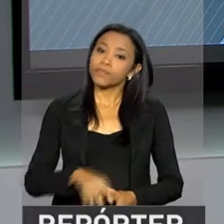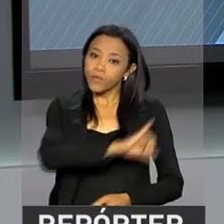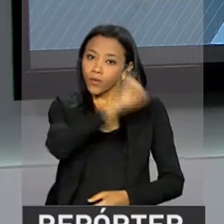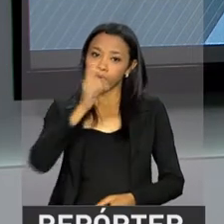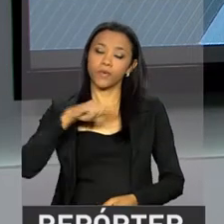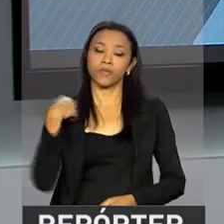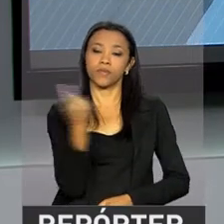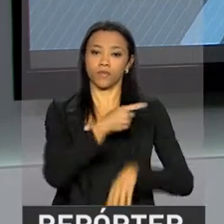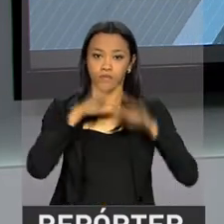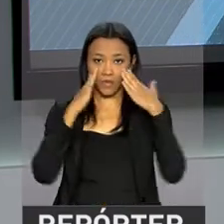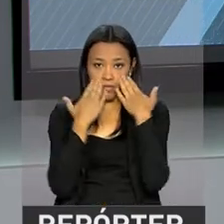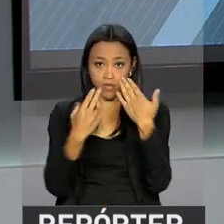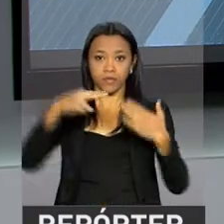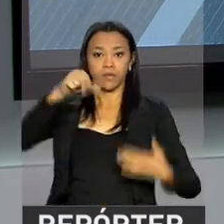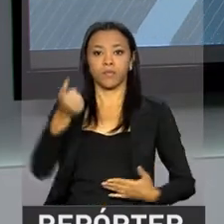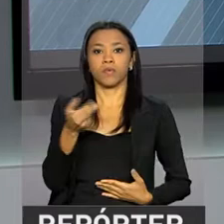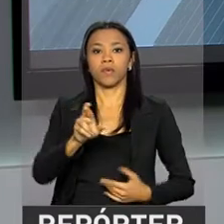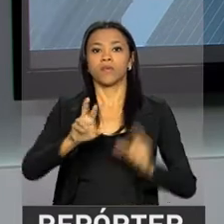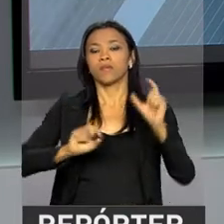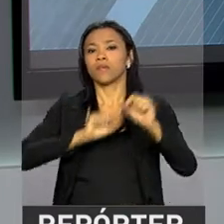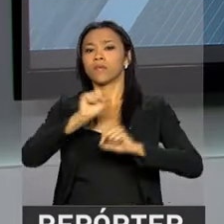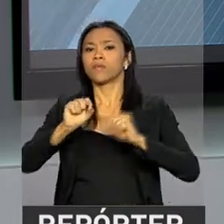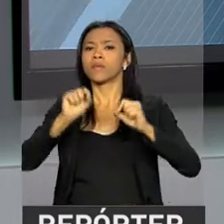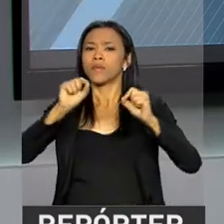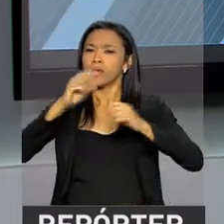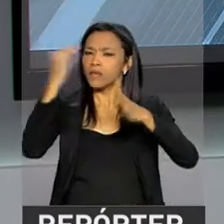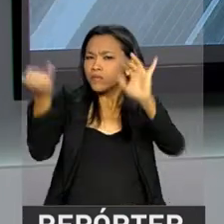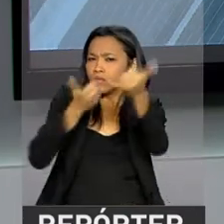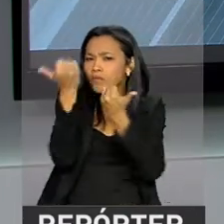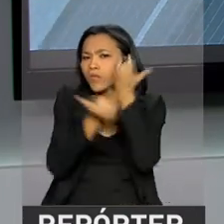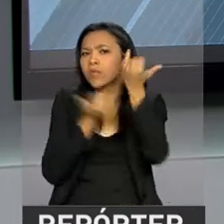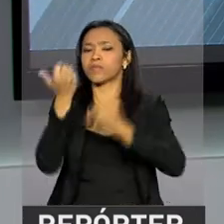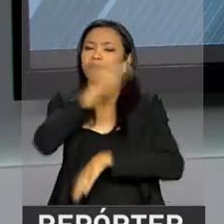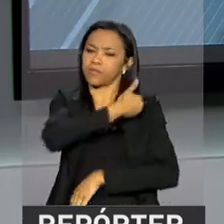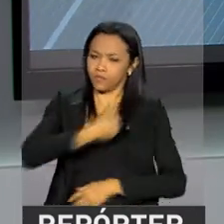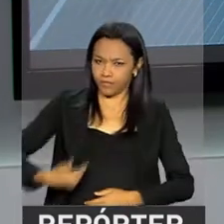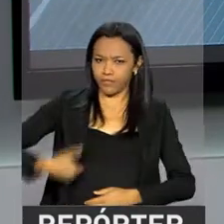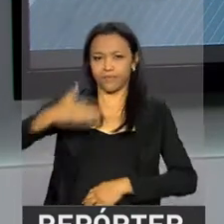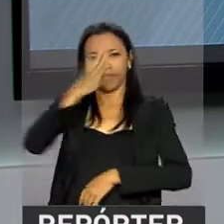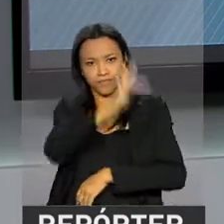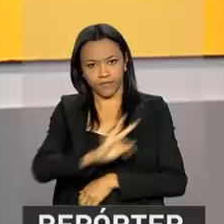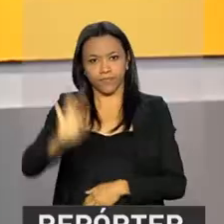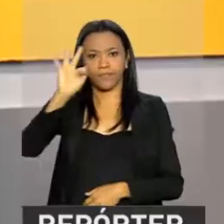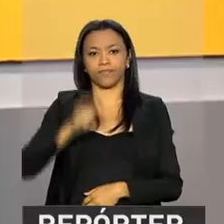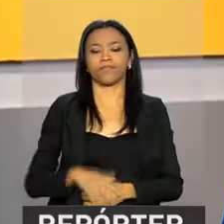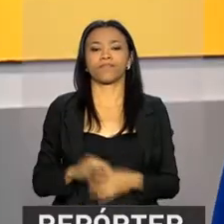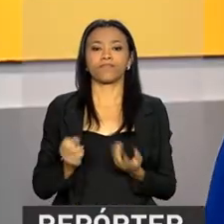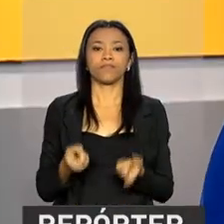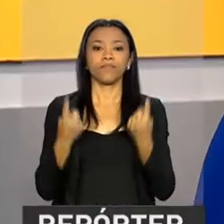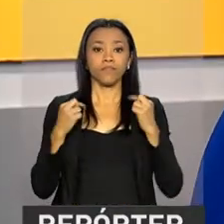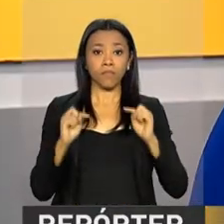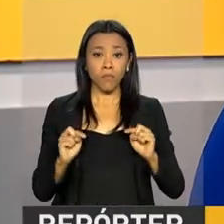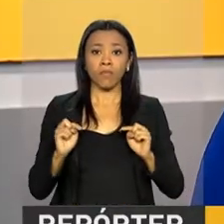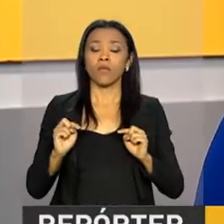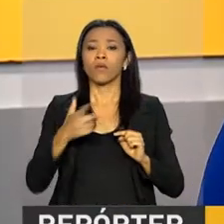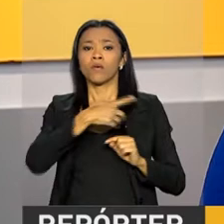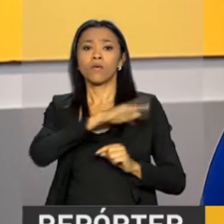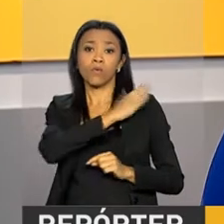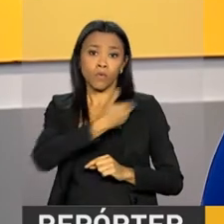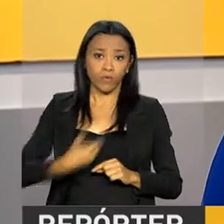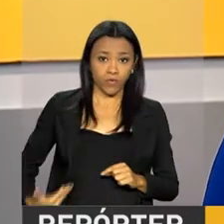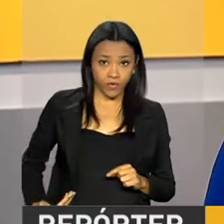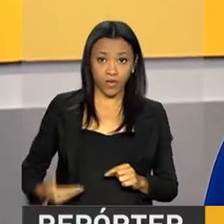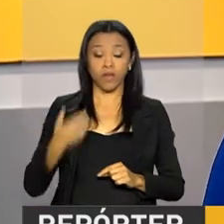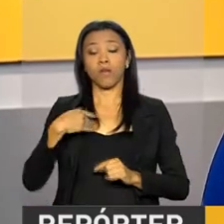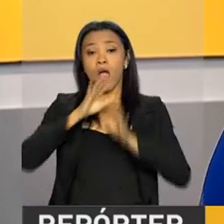Olá, estamos de volta com o repórter NBR trazendo para você as notícias do governo federal. O governo anunciou a